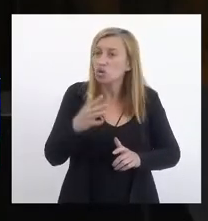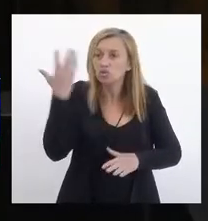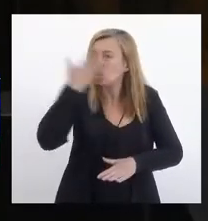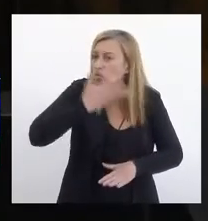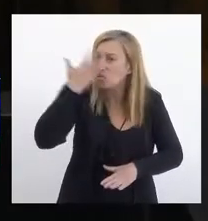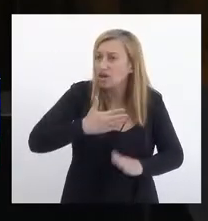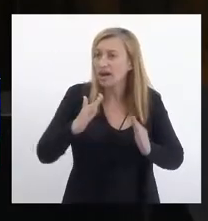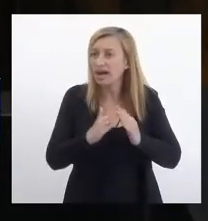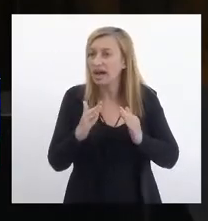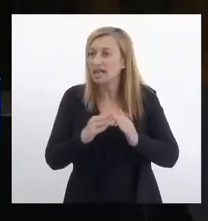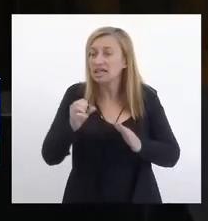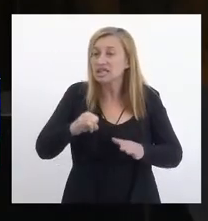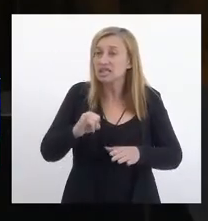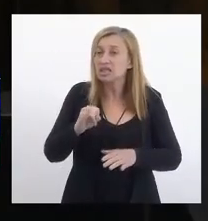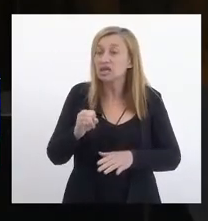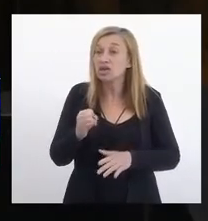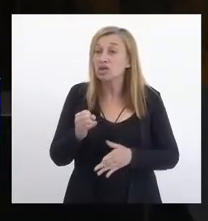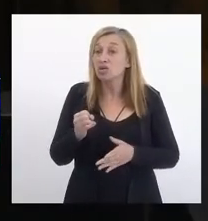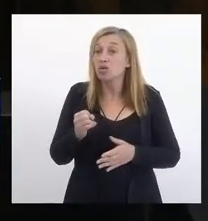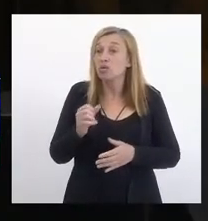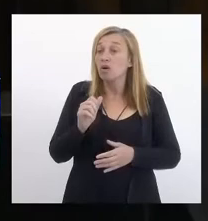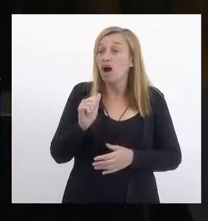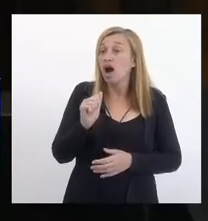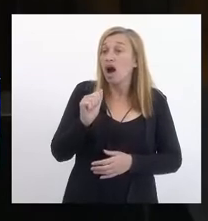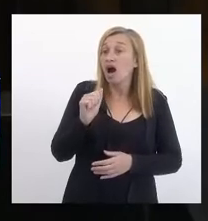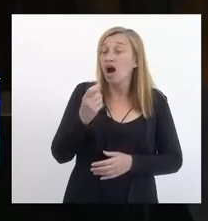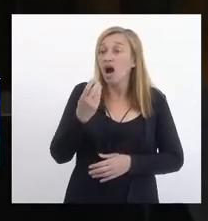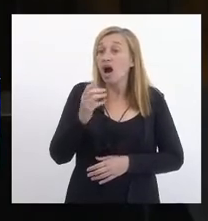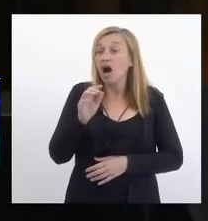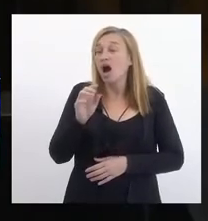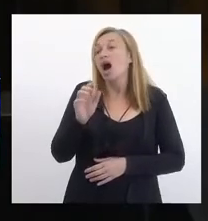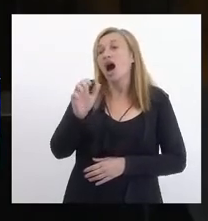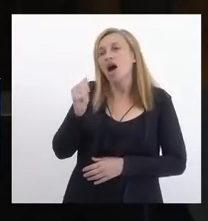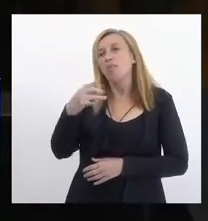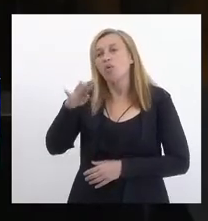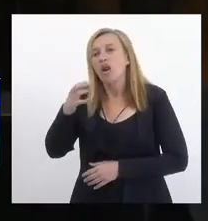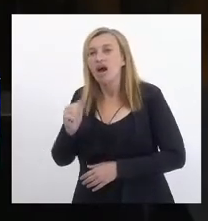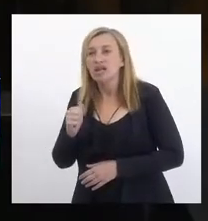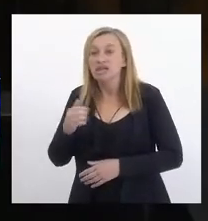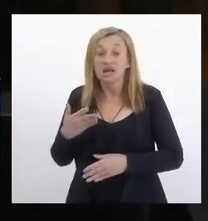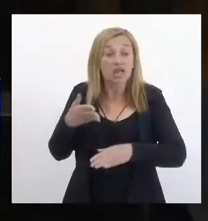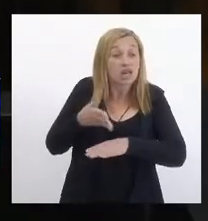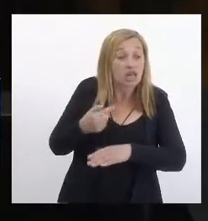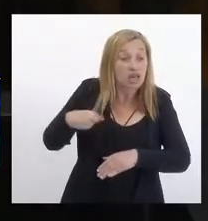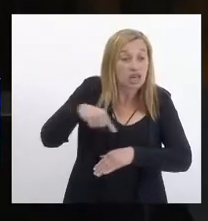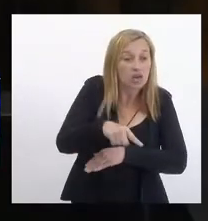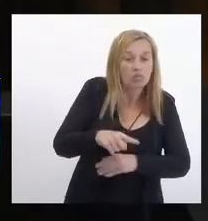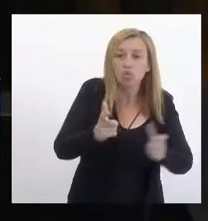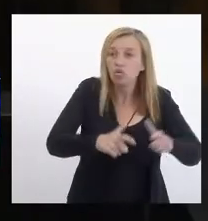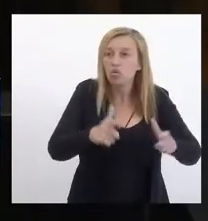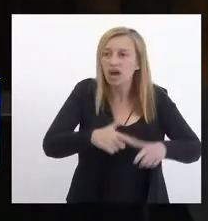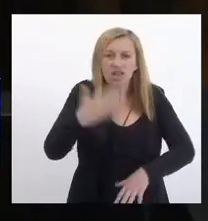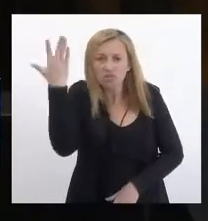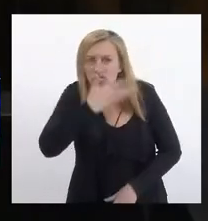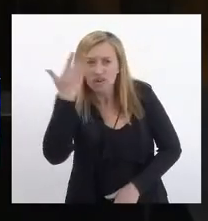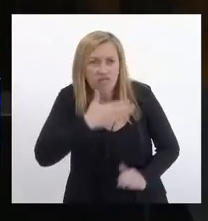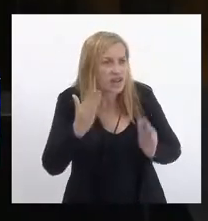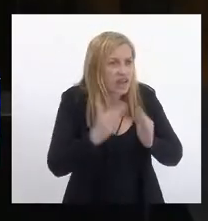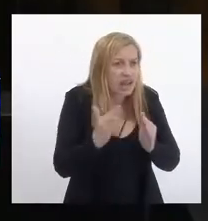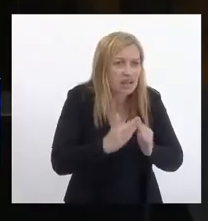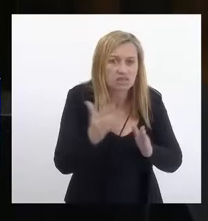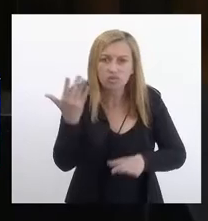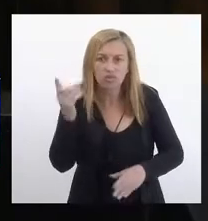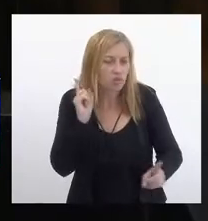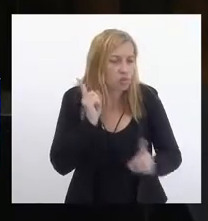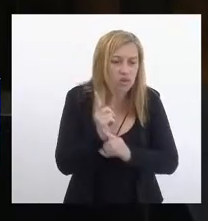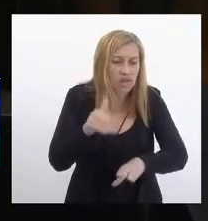vai conseguir ter acesso e também nem vão achar rua, porque aquilo ali aparentemente não é uma rua.